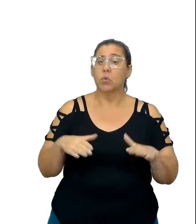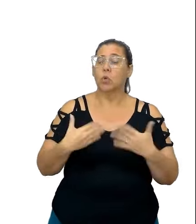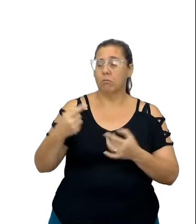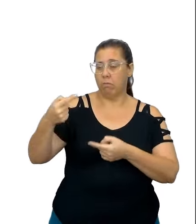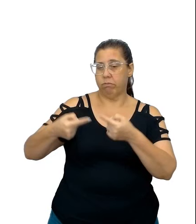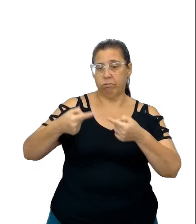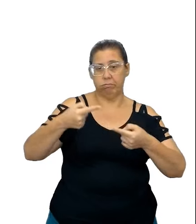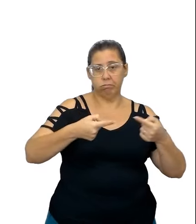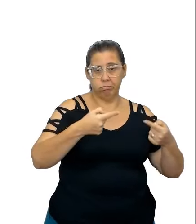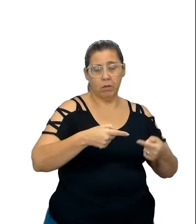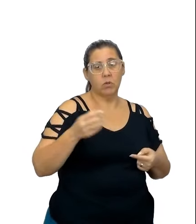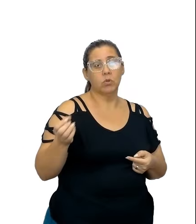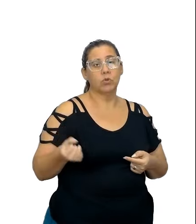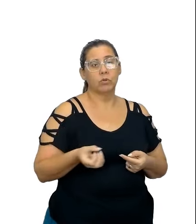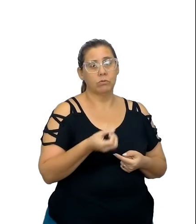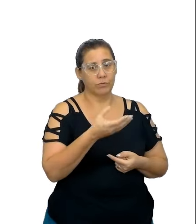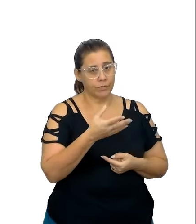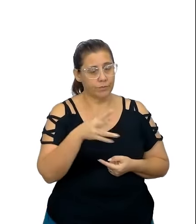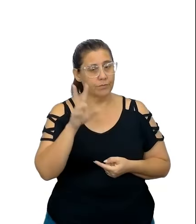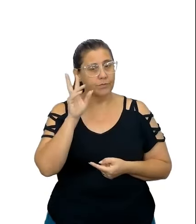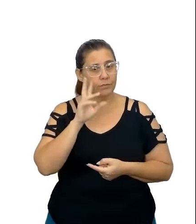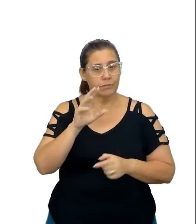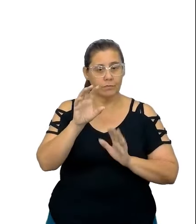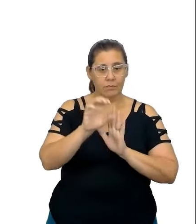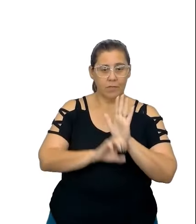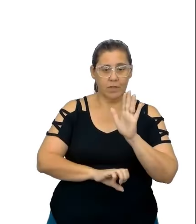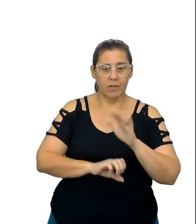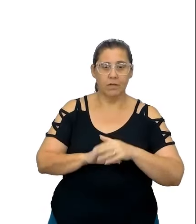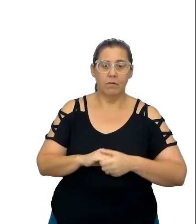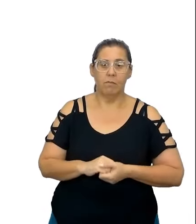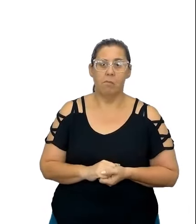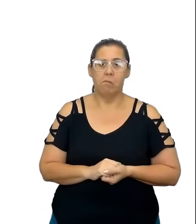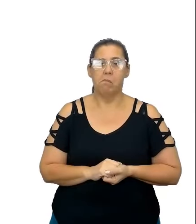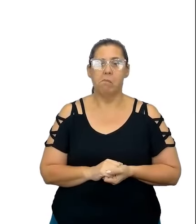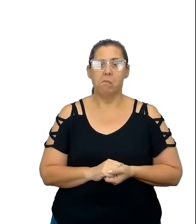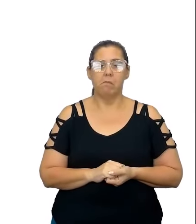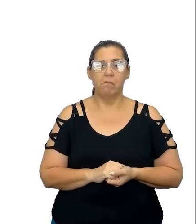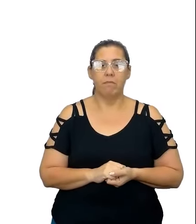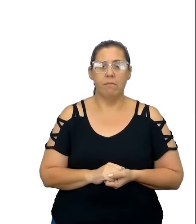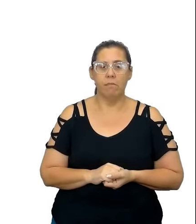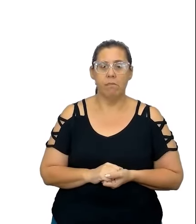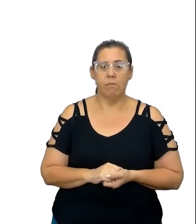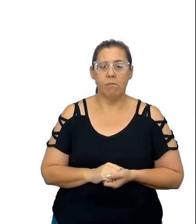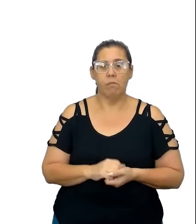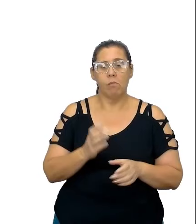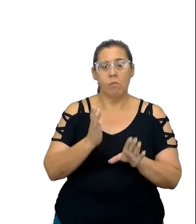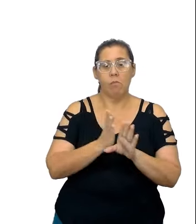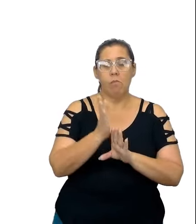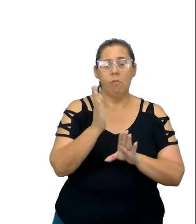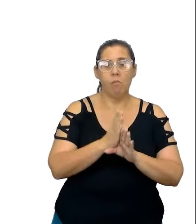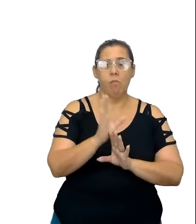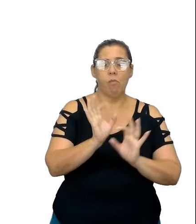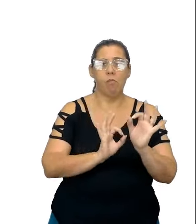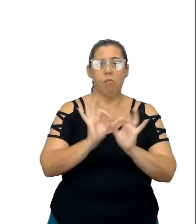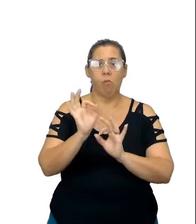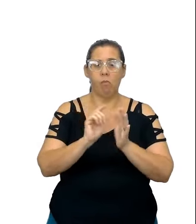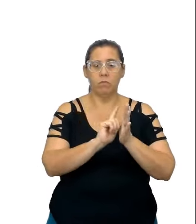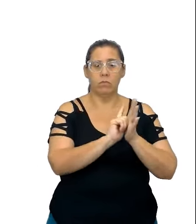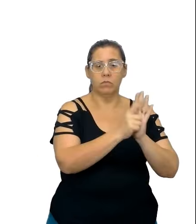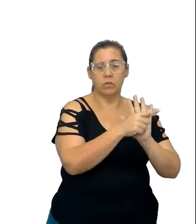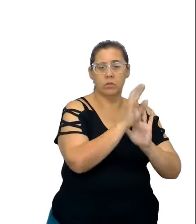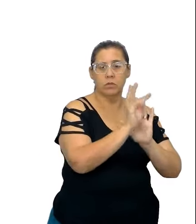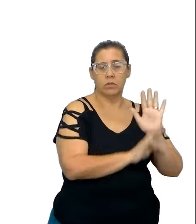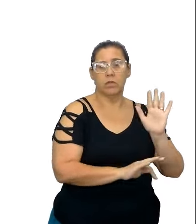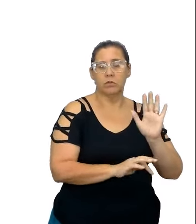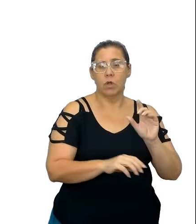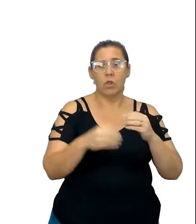serão novamente retomadas nesse exercício e orientações para a organização do gênero